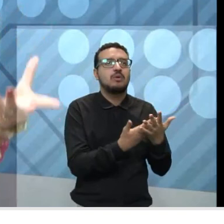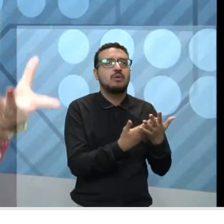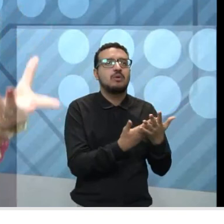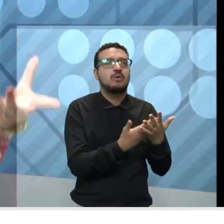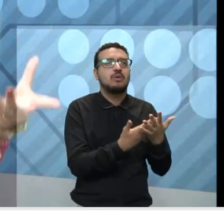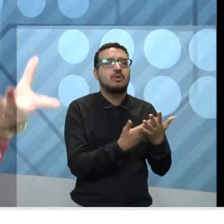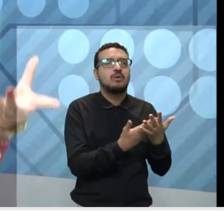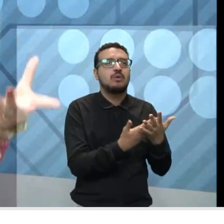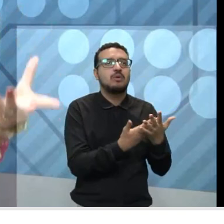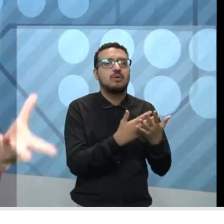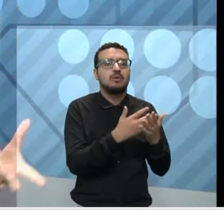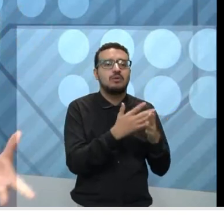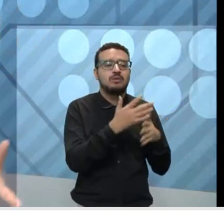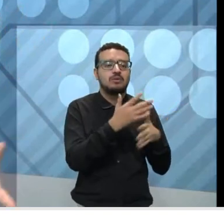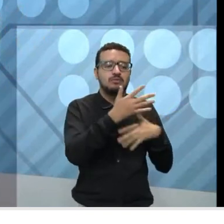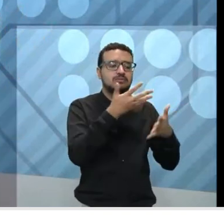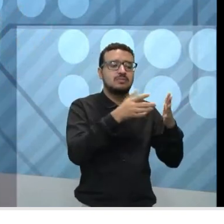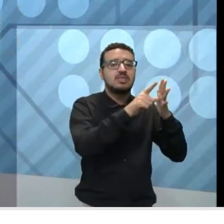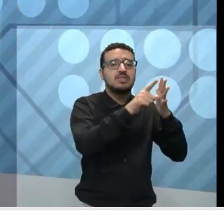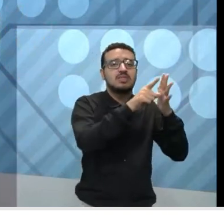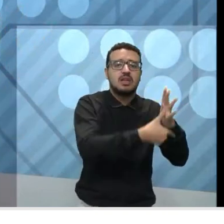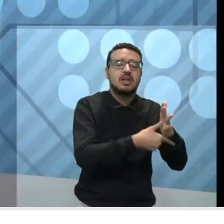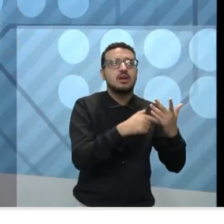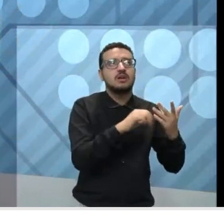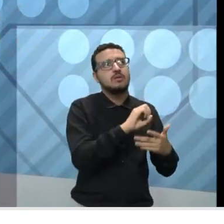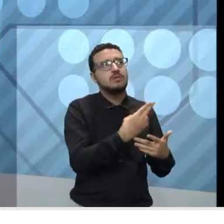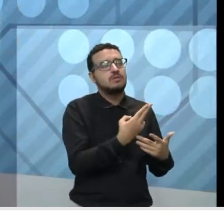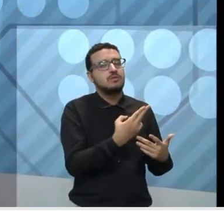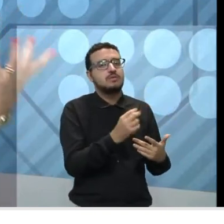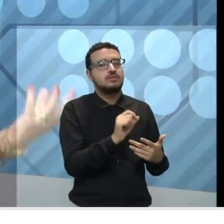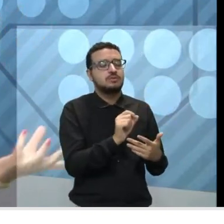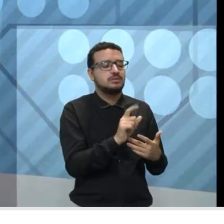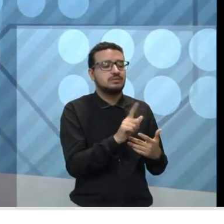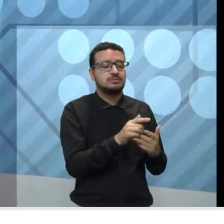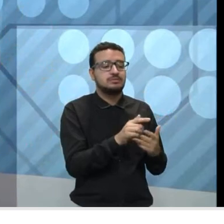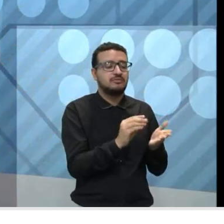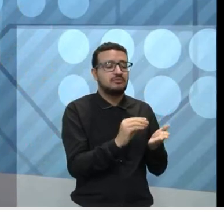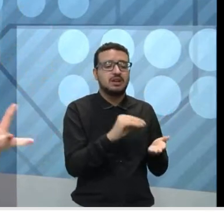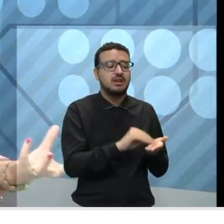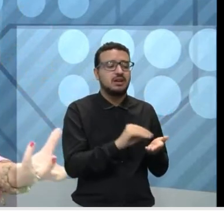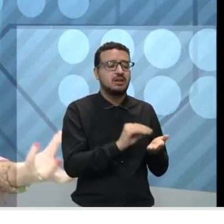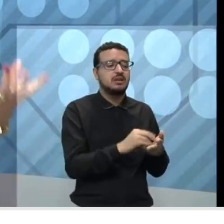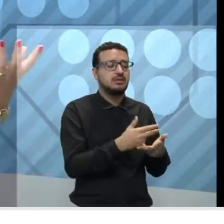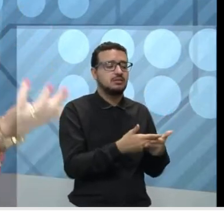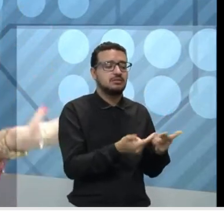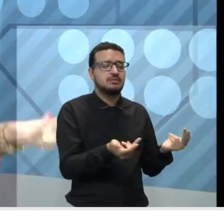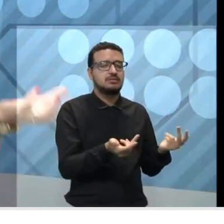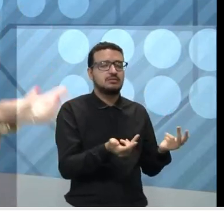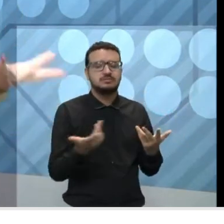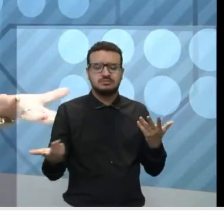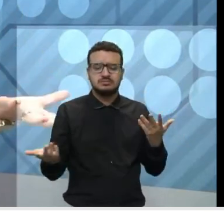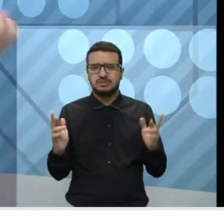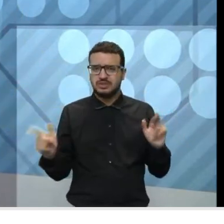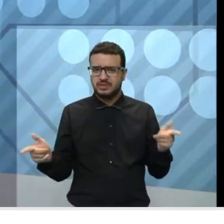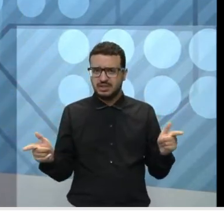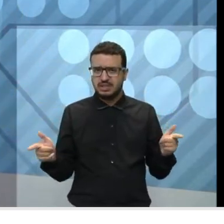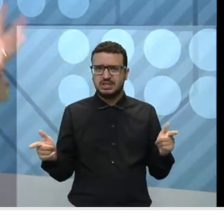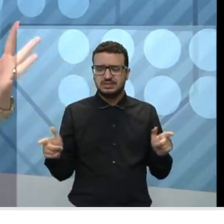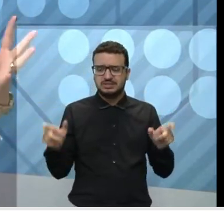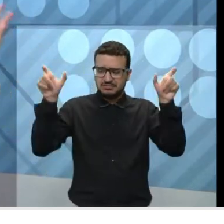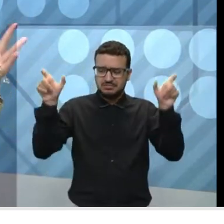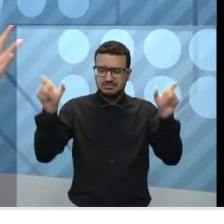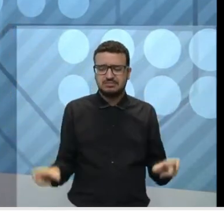Então, são indivíduos iguais? A gente pode dizer que são mesmos? Não, não são. Então, cada um de nós, né, nós ouvintes também somos assim, somos